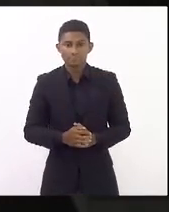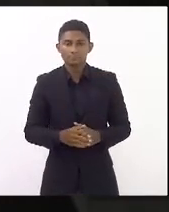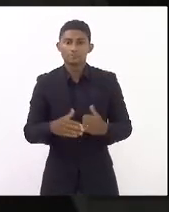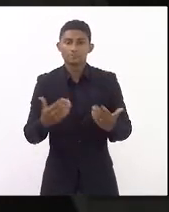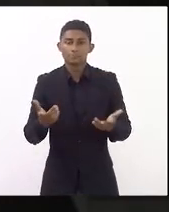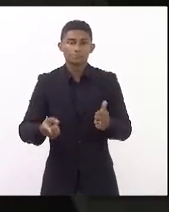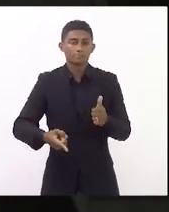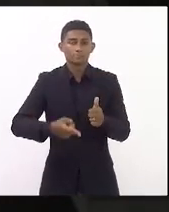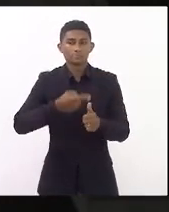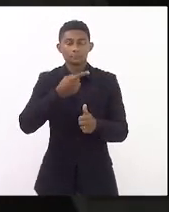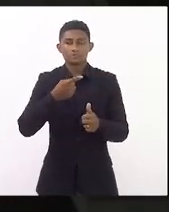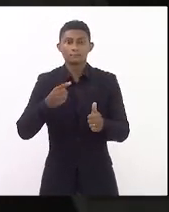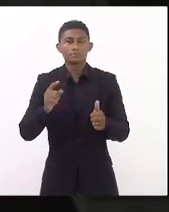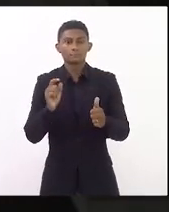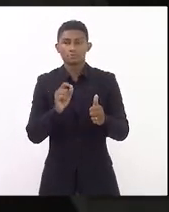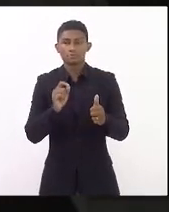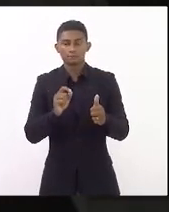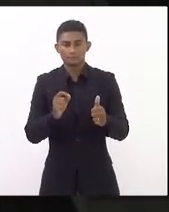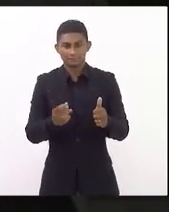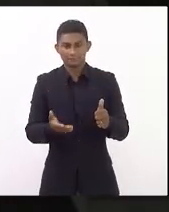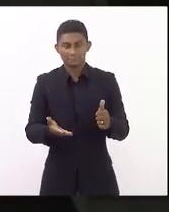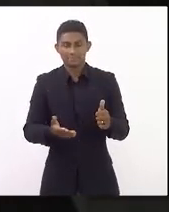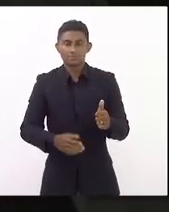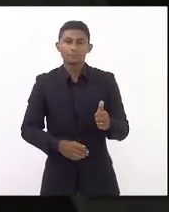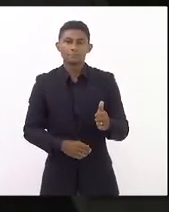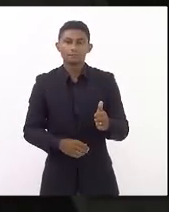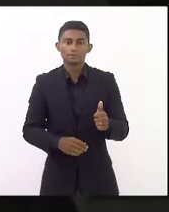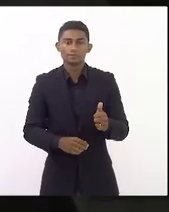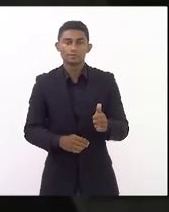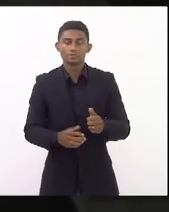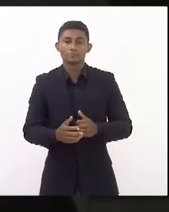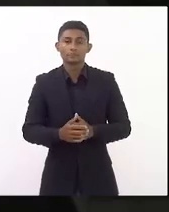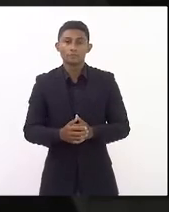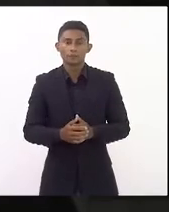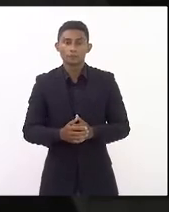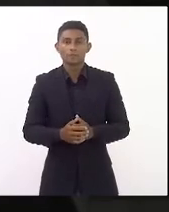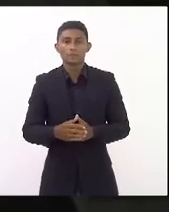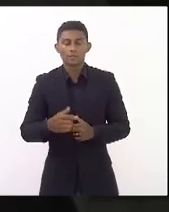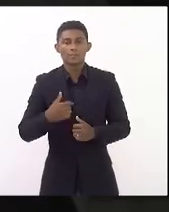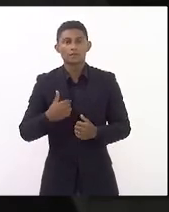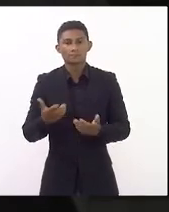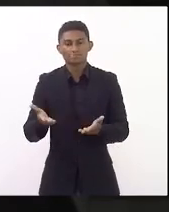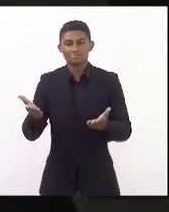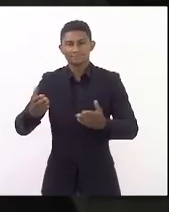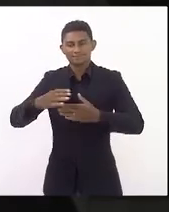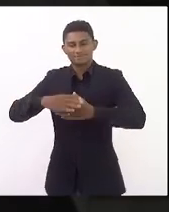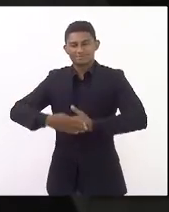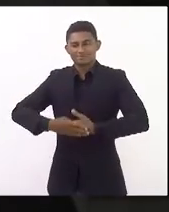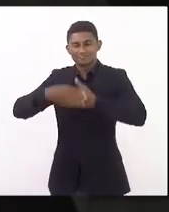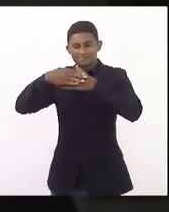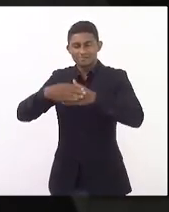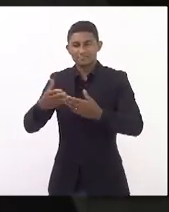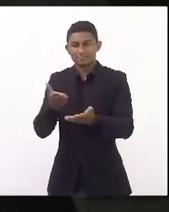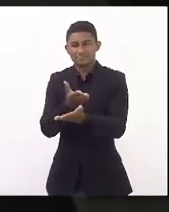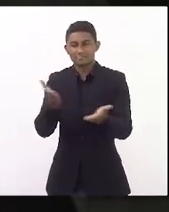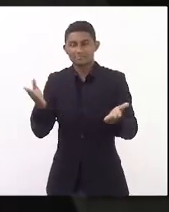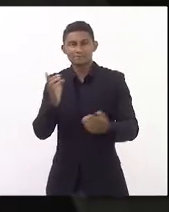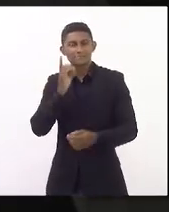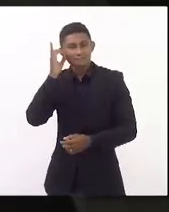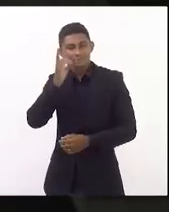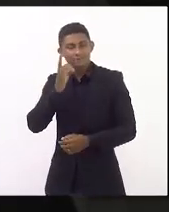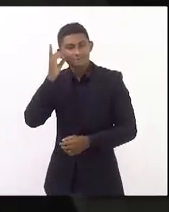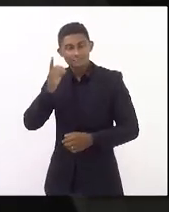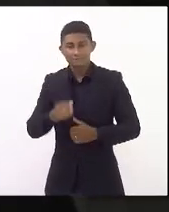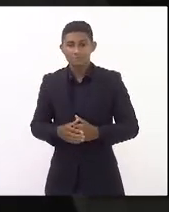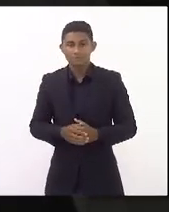primeiro ponto, deputada Tia Ju, é para saudar os deputados que vão abandonar